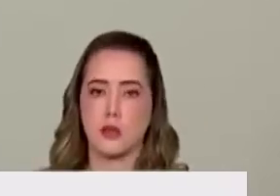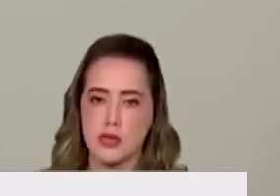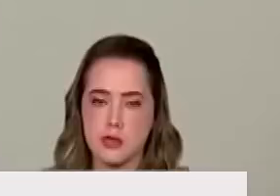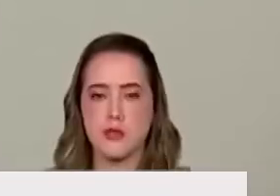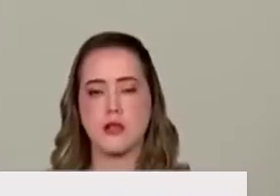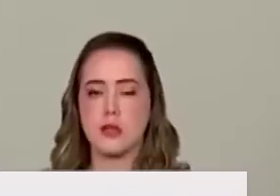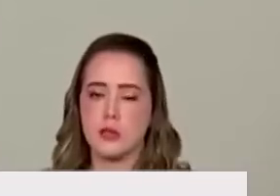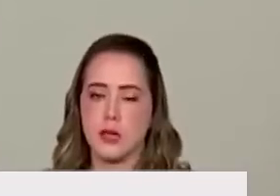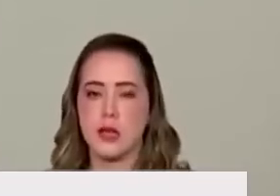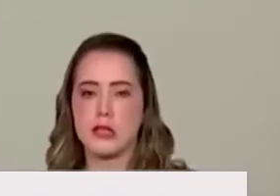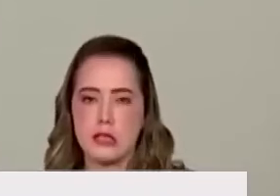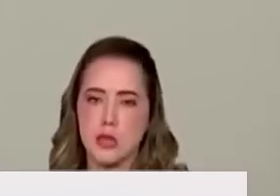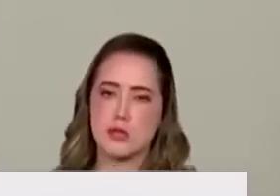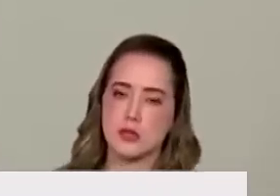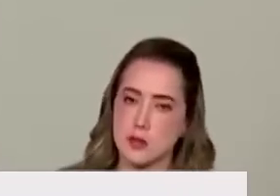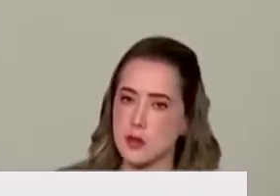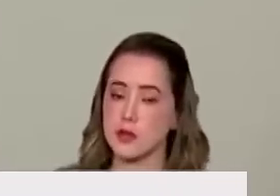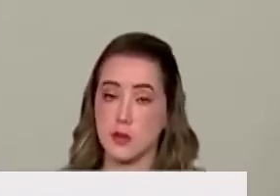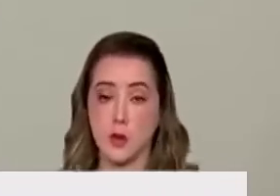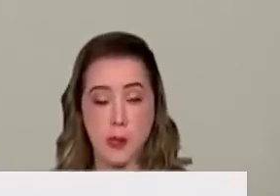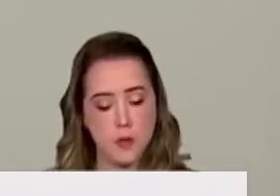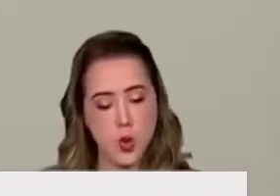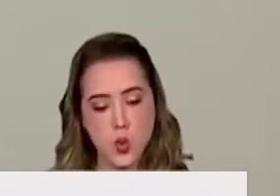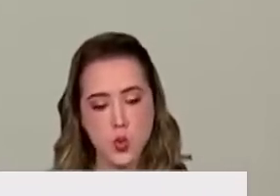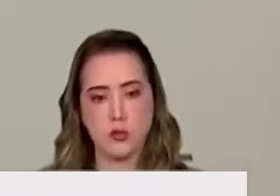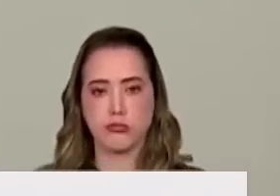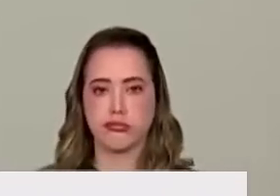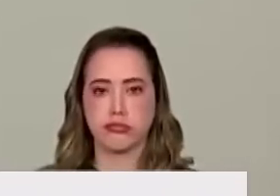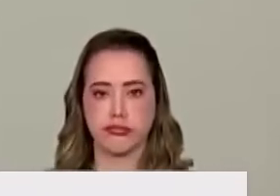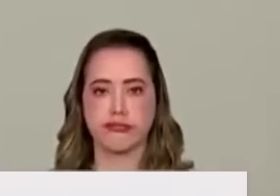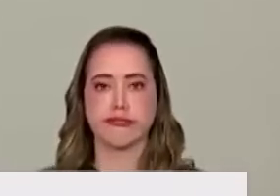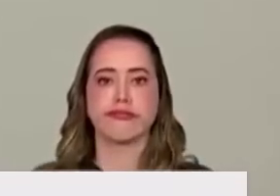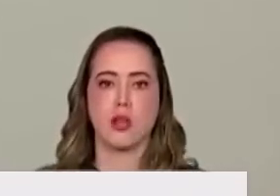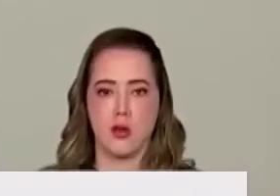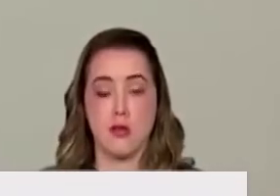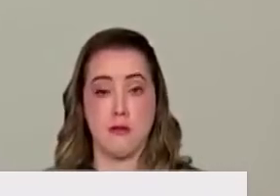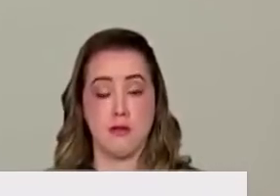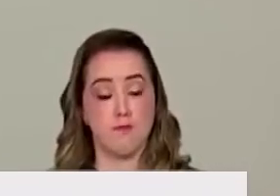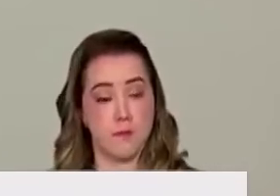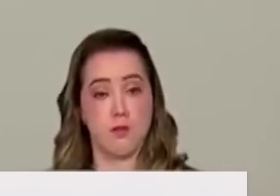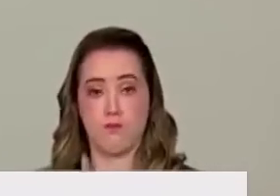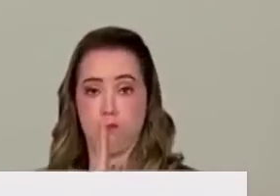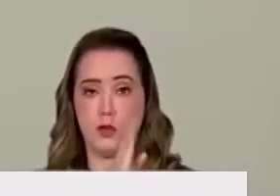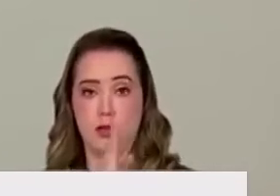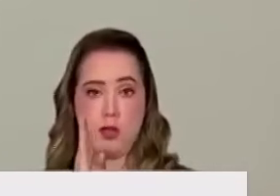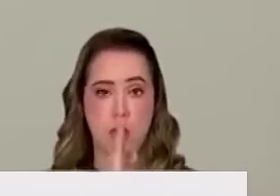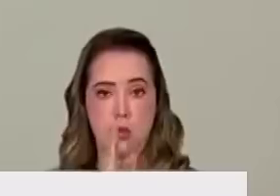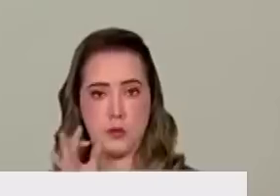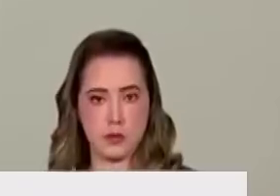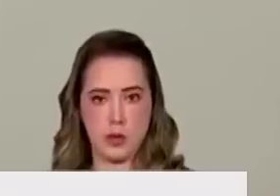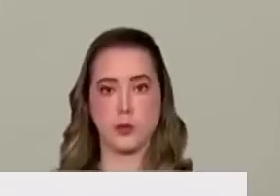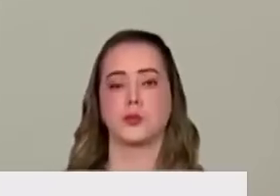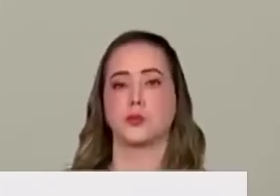semanas. Então, o andador é desejável para que ele não tenha problemas de equilíbrio.